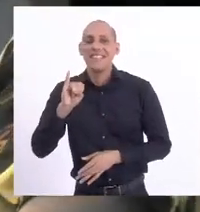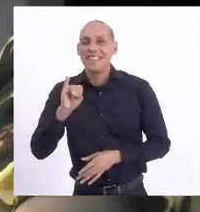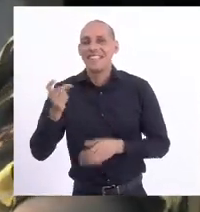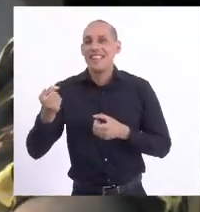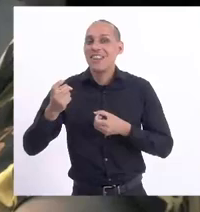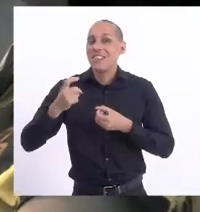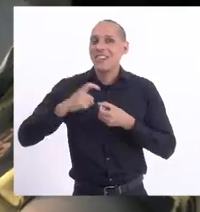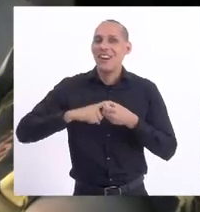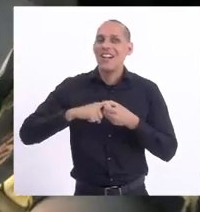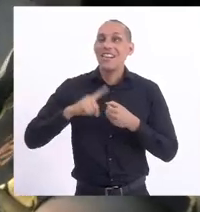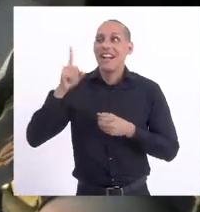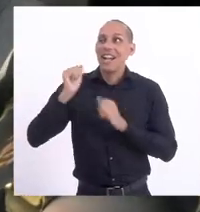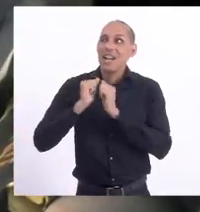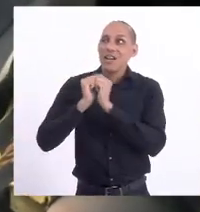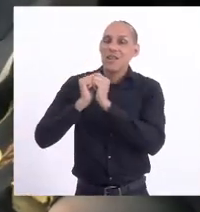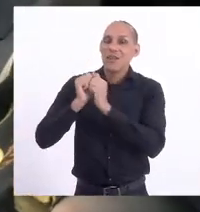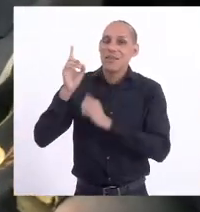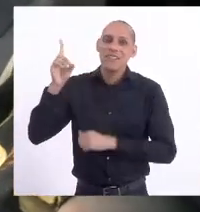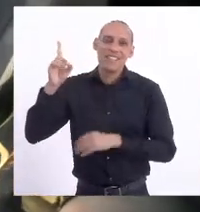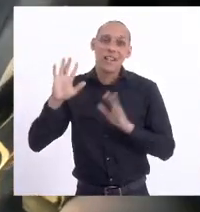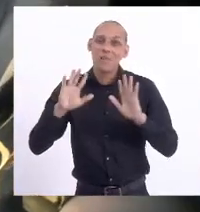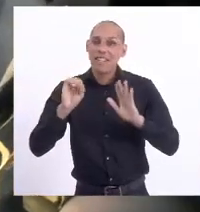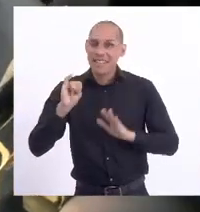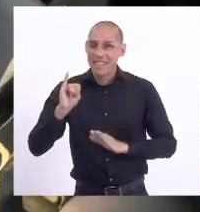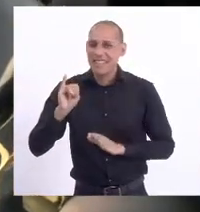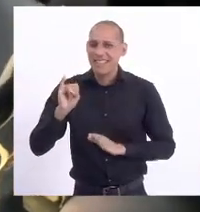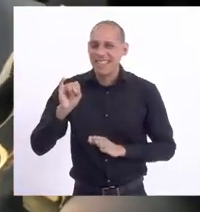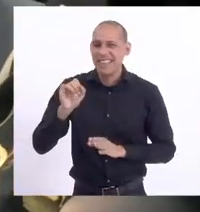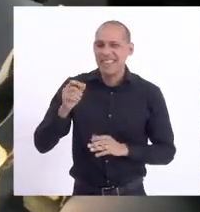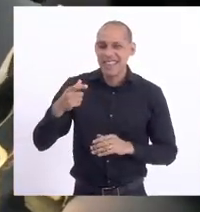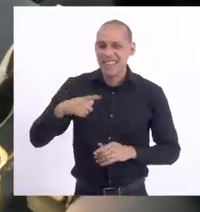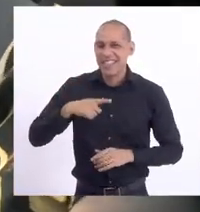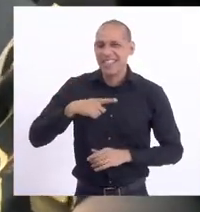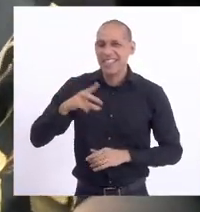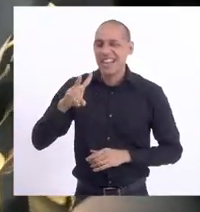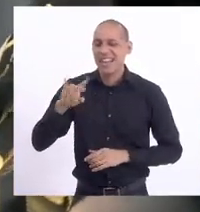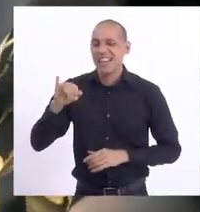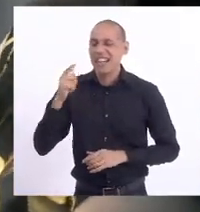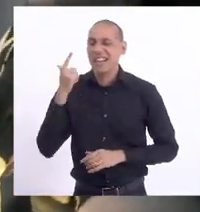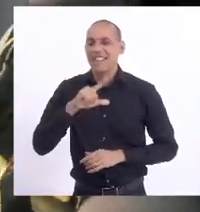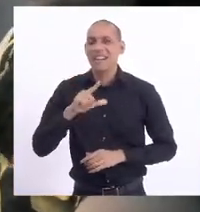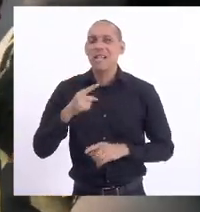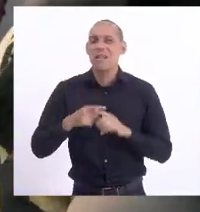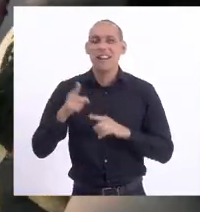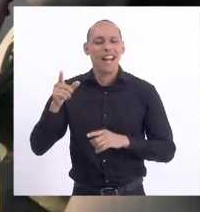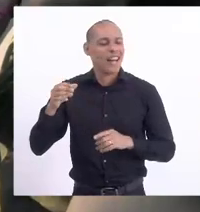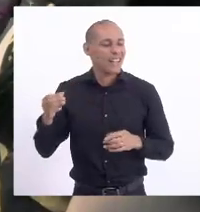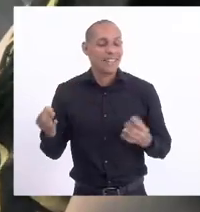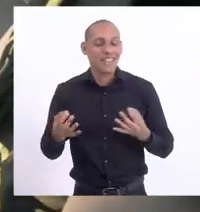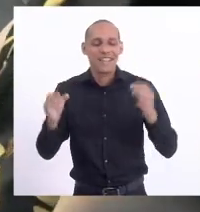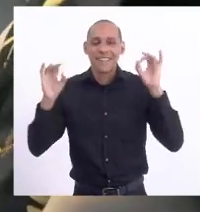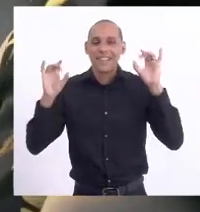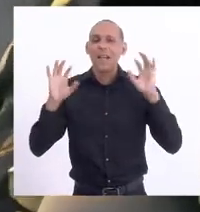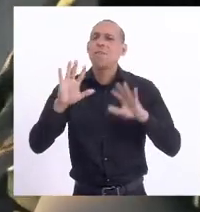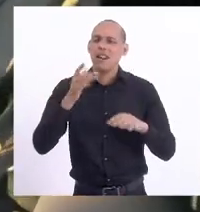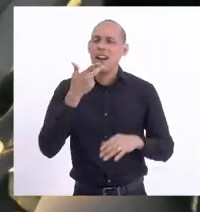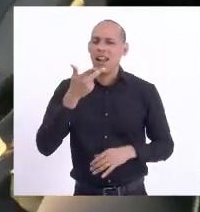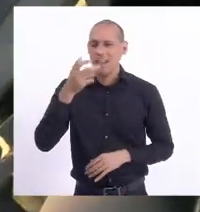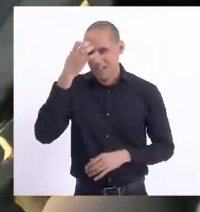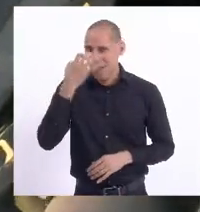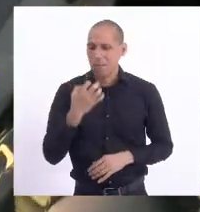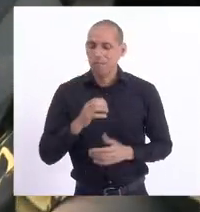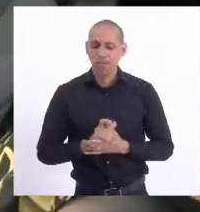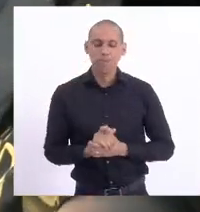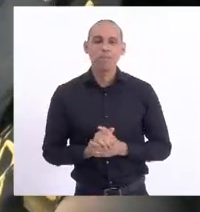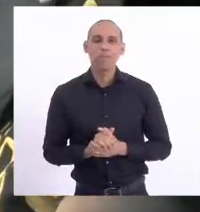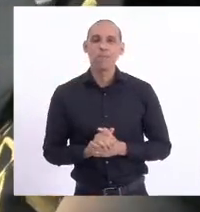Só se ela tiver em campanha com o Papai do Céu. Mas se tiver, vai ser eleita, com certeza, que a velha era terrível. Presidente, olha só, vamos falar sério.